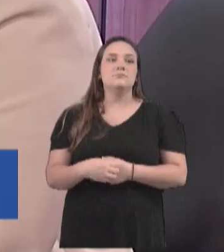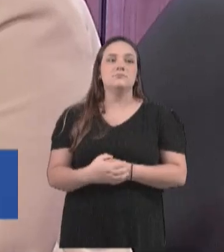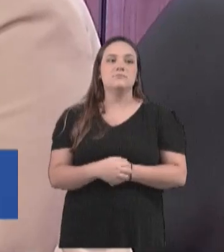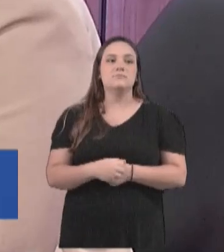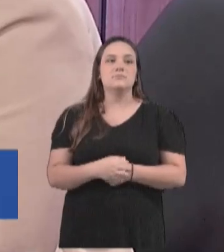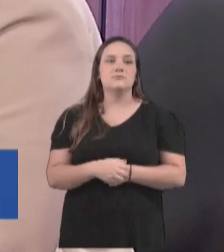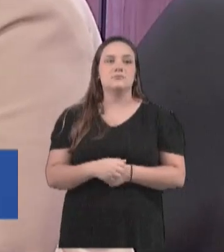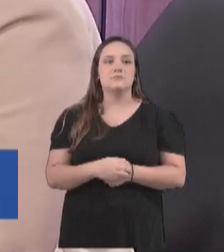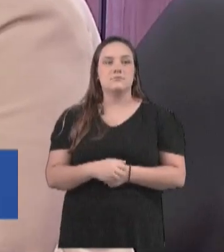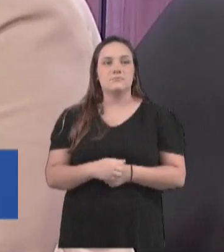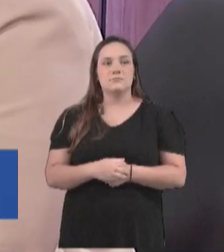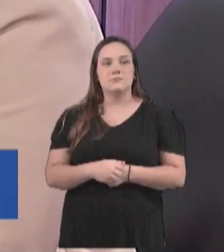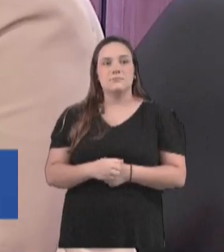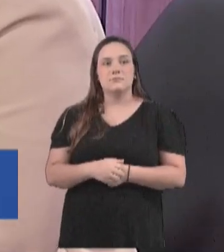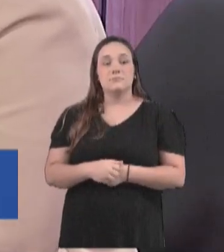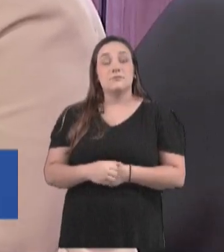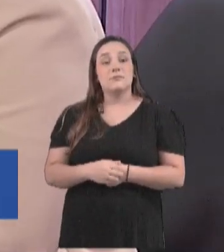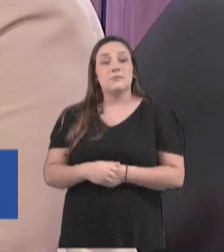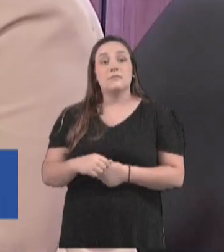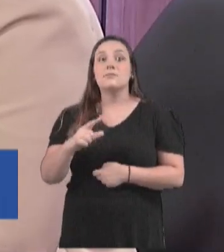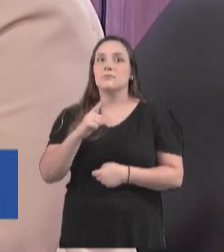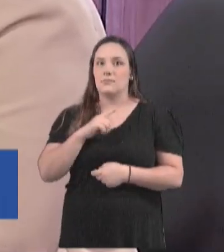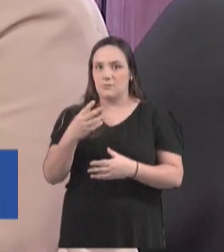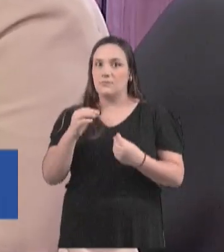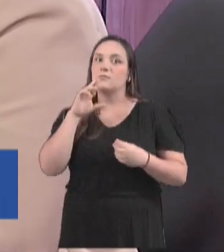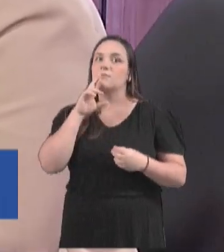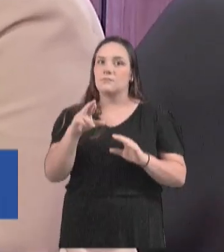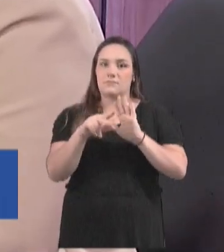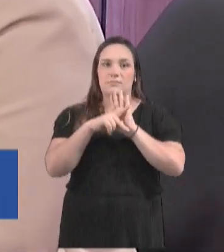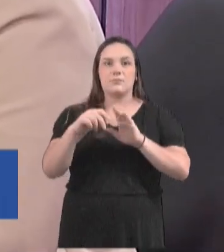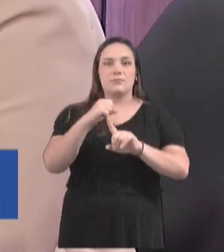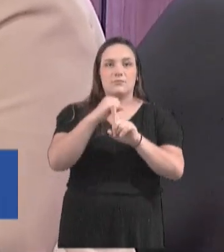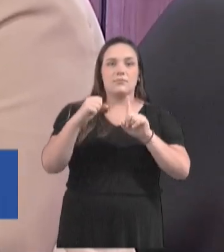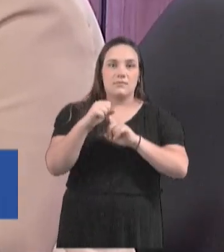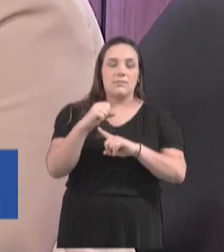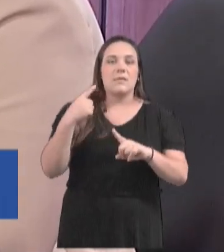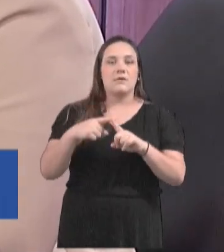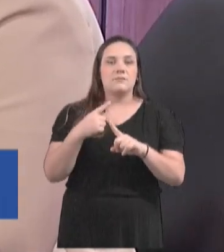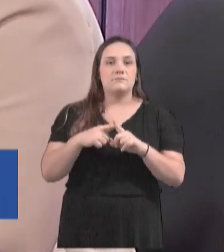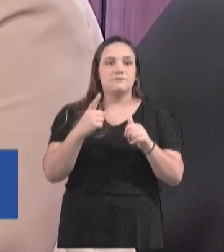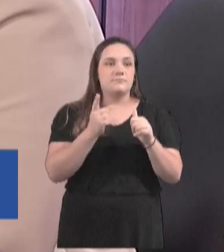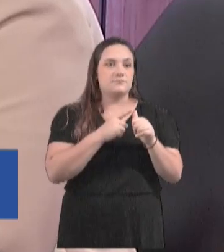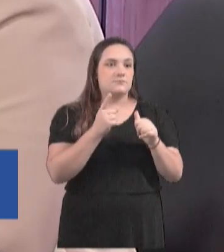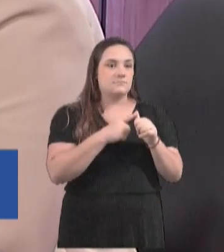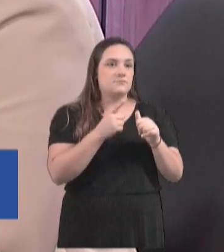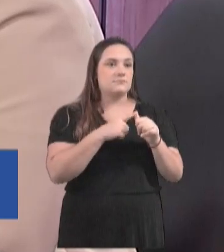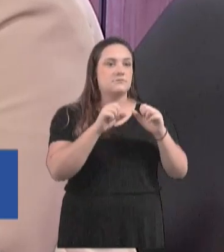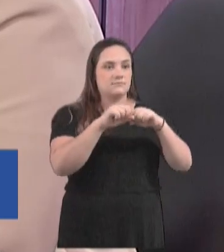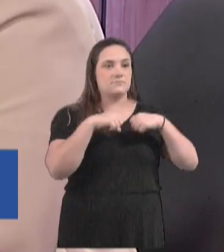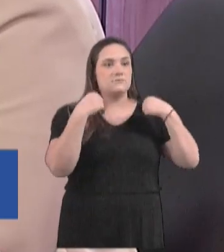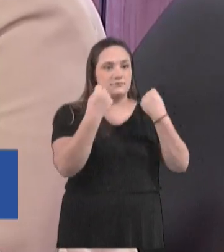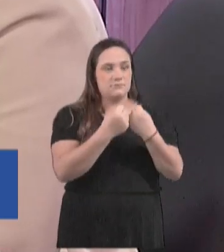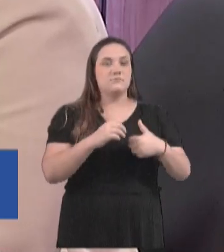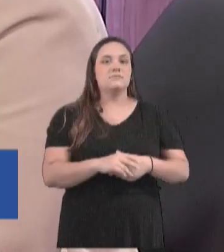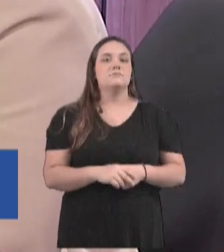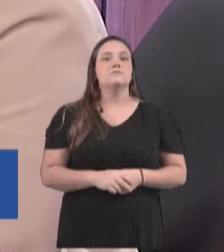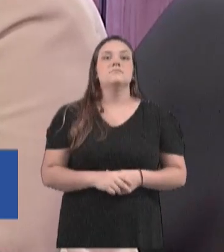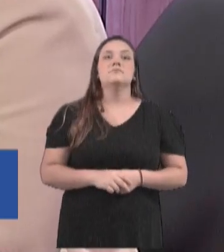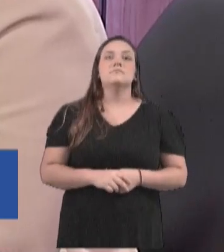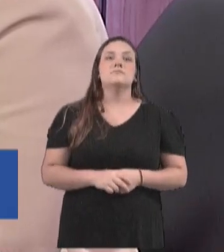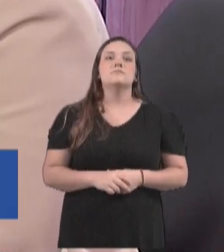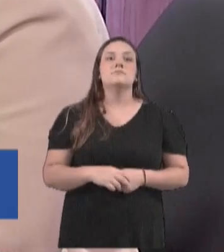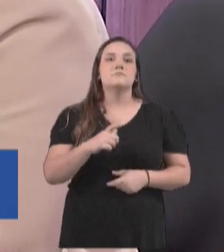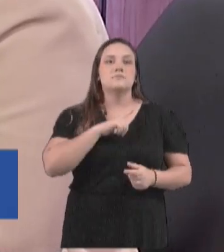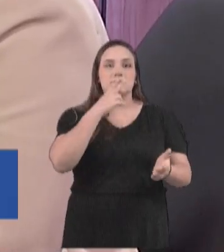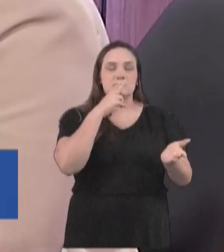nós temos muitas entregas para a sociedade. O primeiro seminário, do primeiro seminário resultou